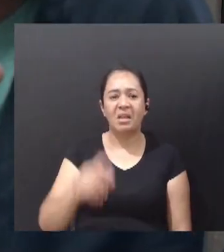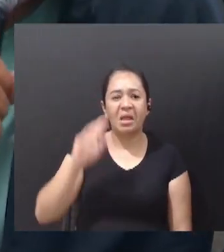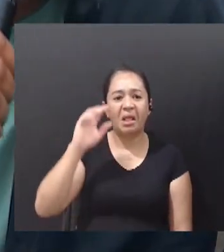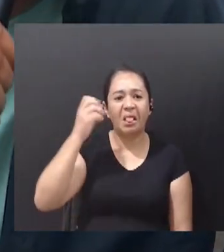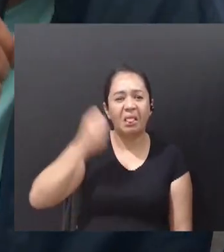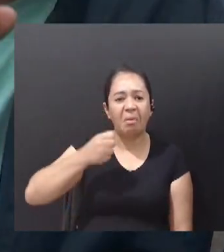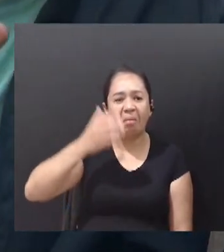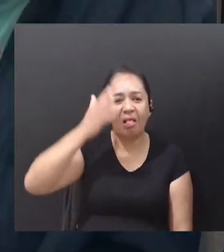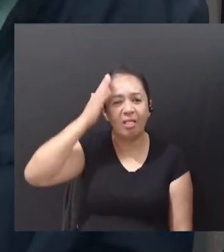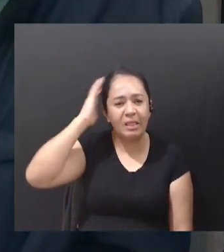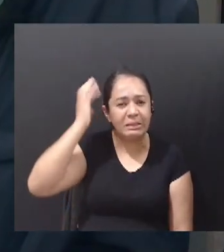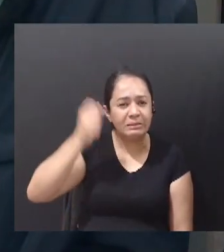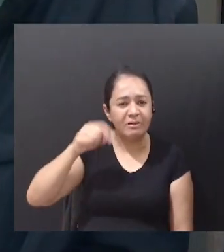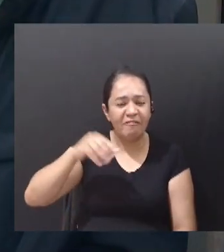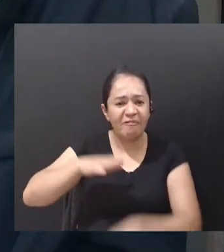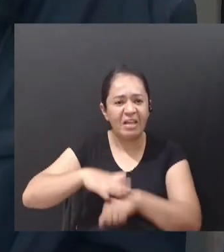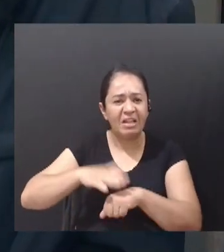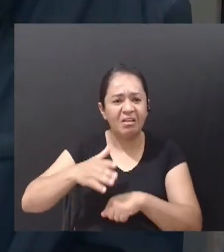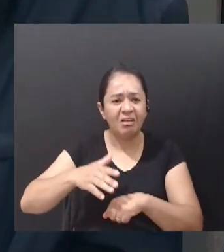aqui num bagulho de hip hop?